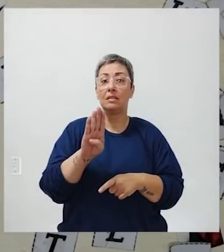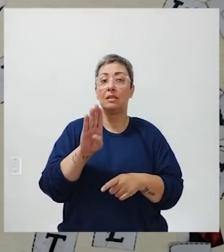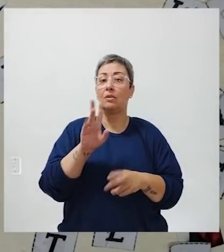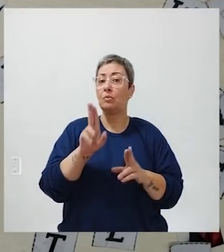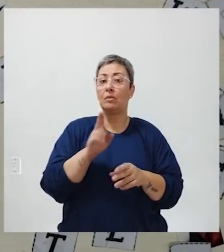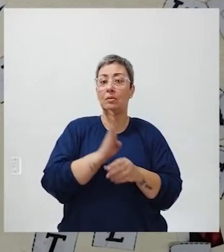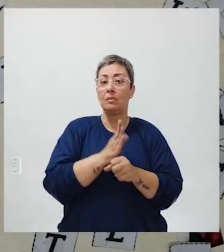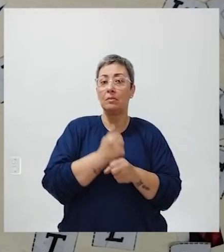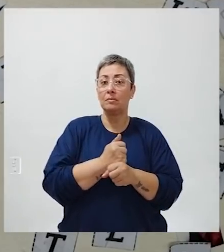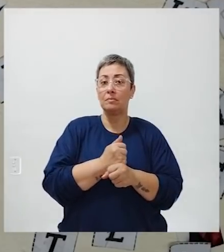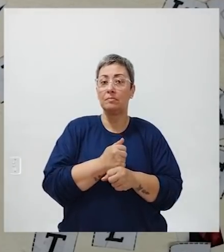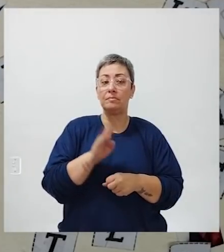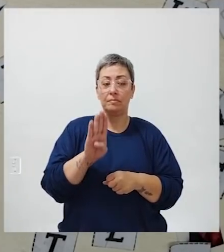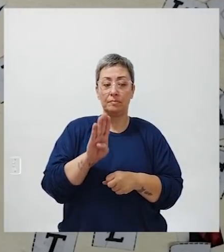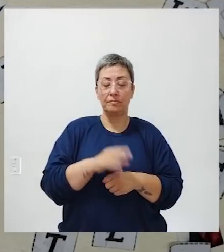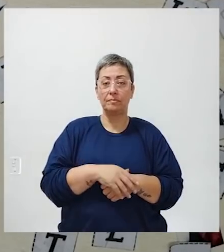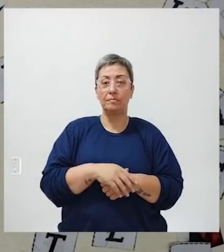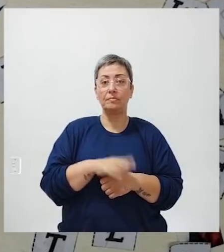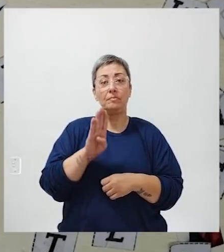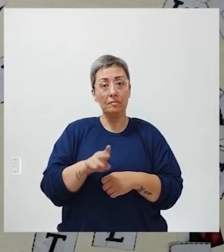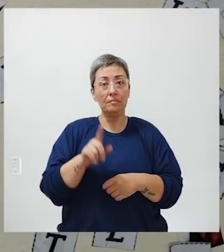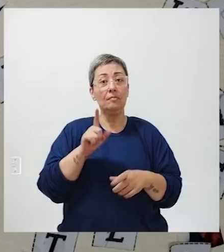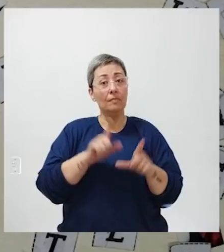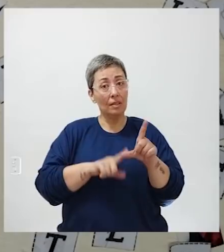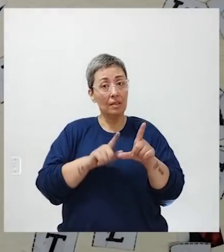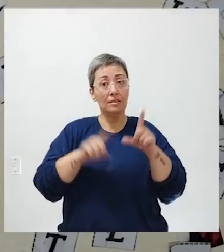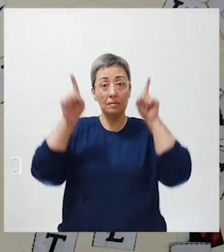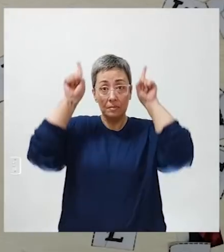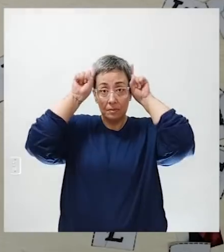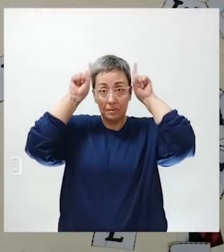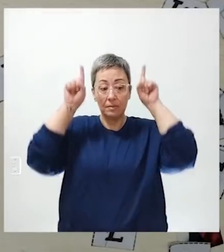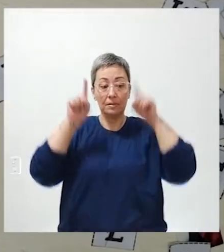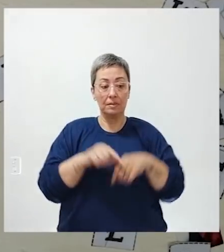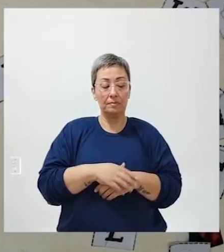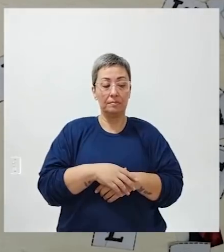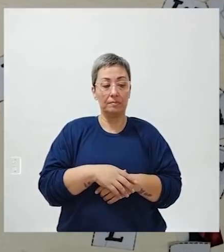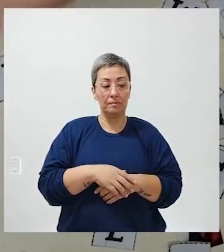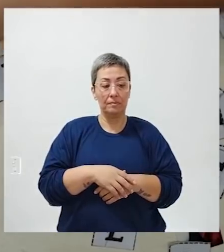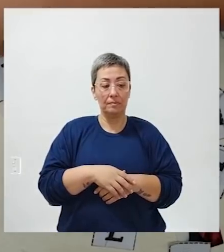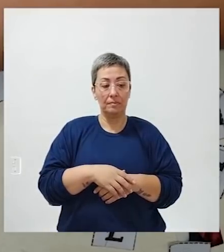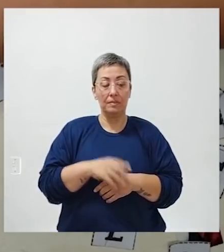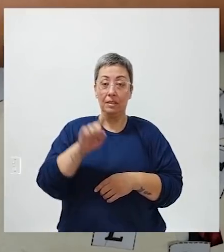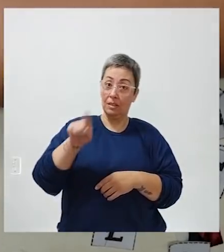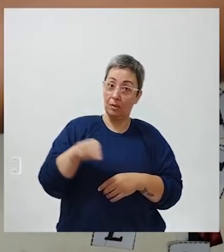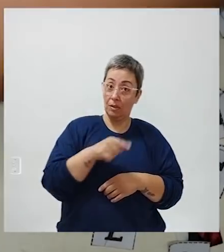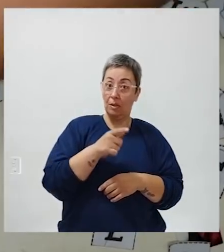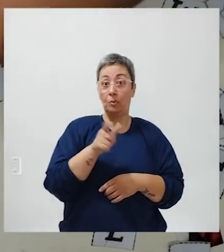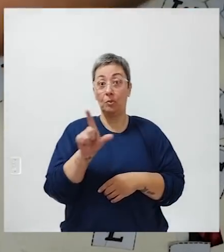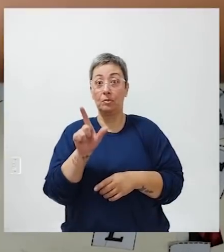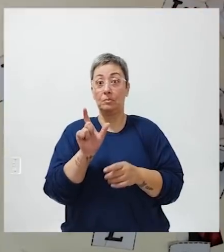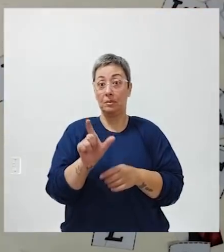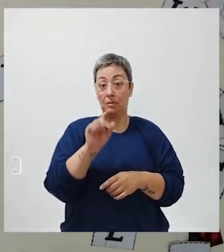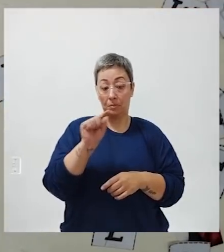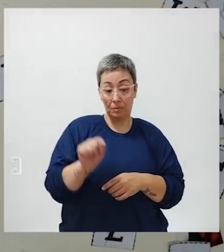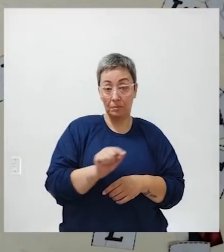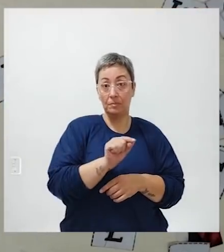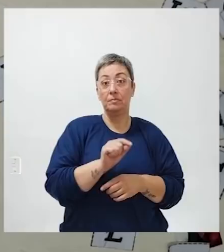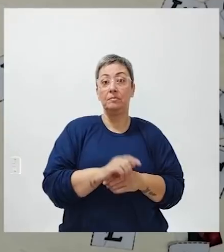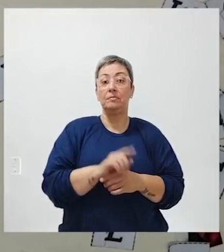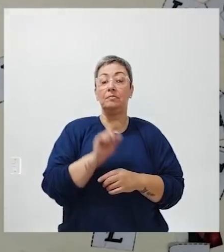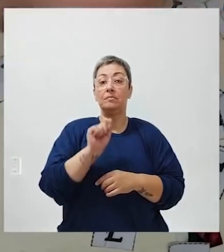batata? Batman. É a letra do Batman. Qual que é a letra do Batman? Ah. Põe embaixo, que é outra palavra, tá bom?